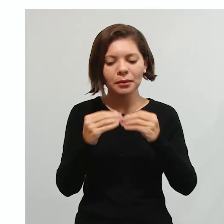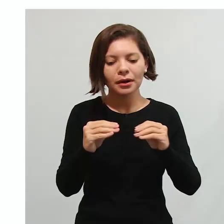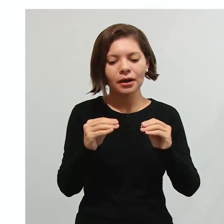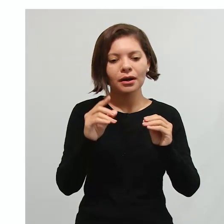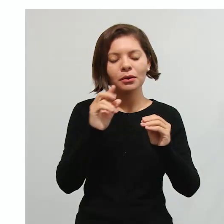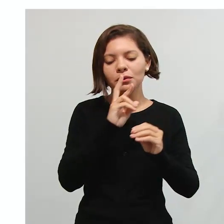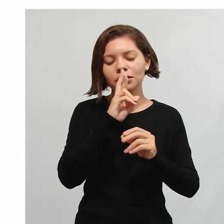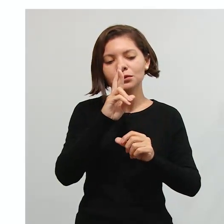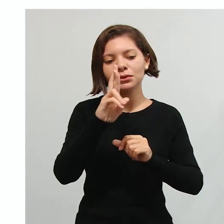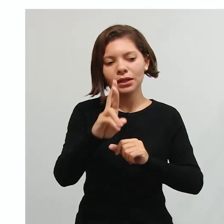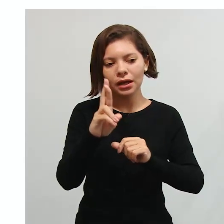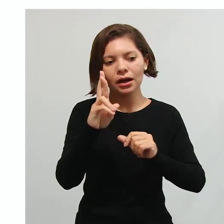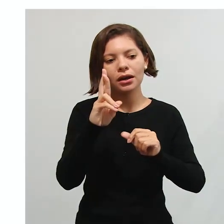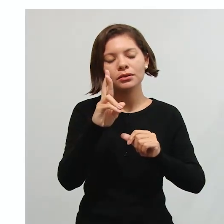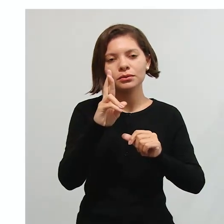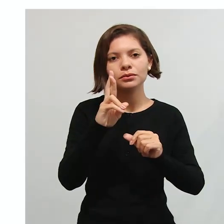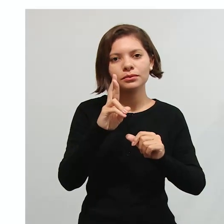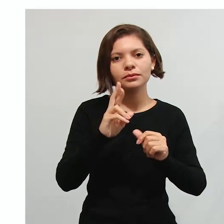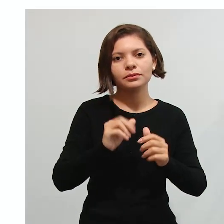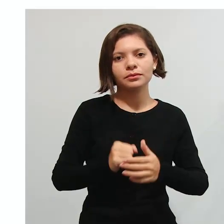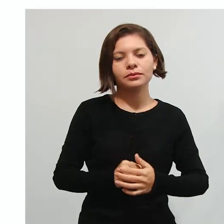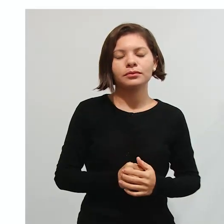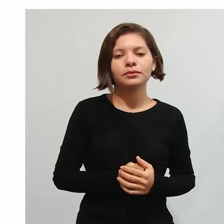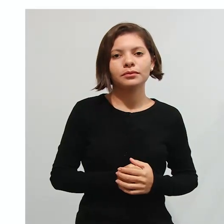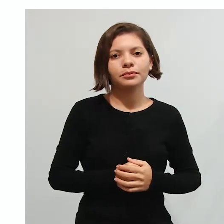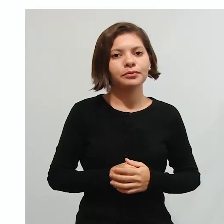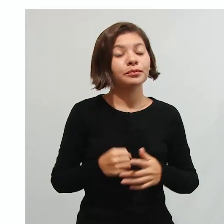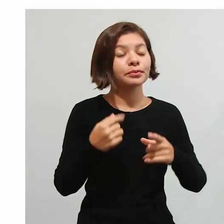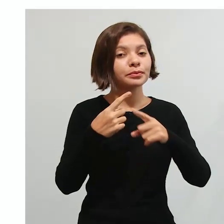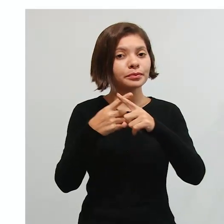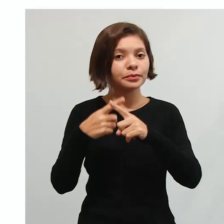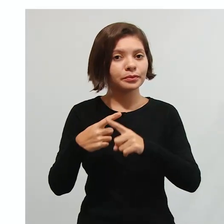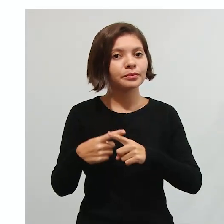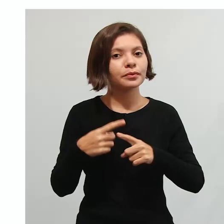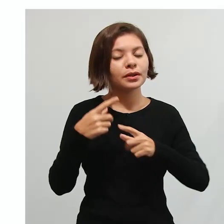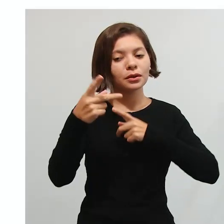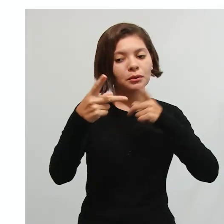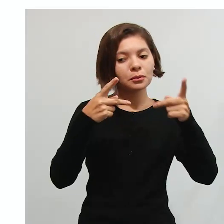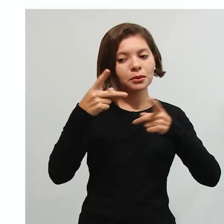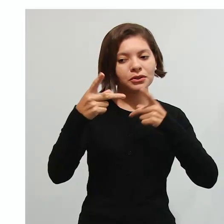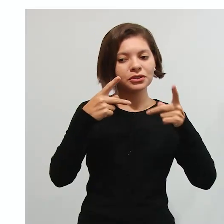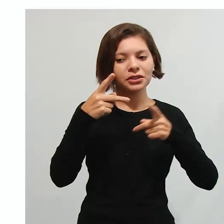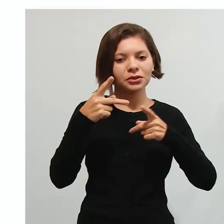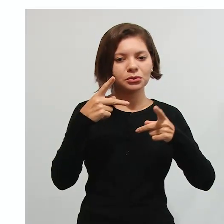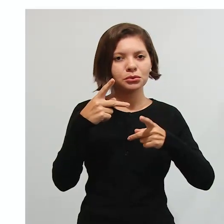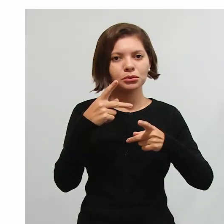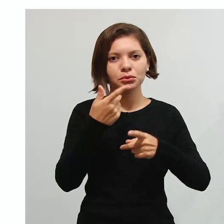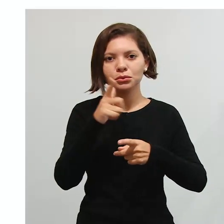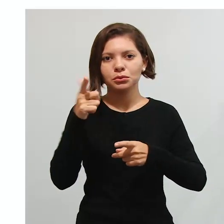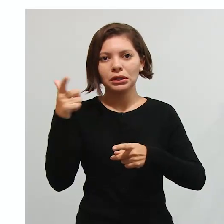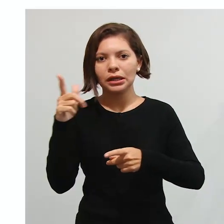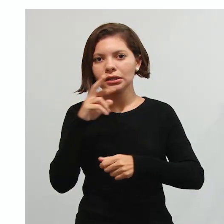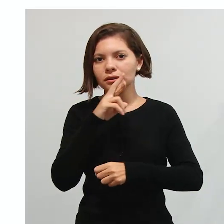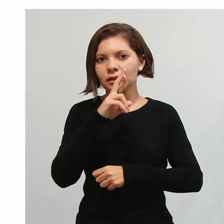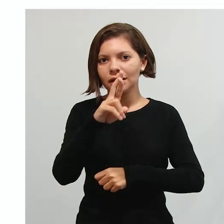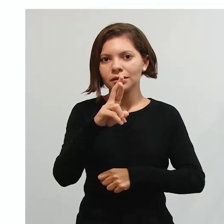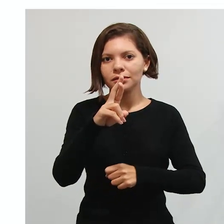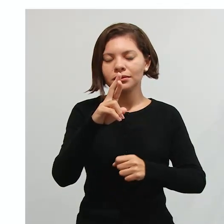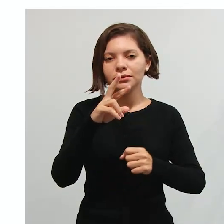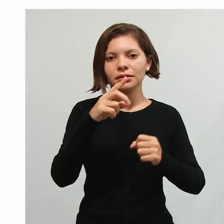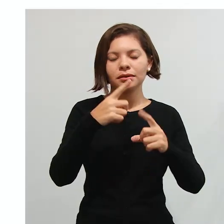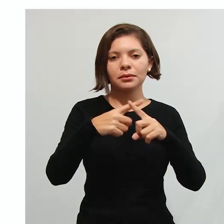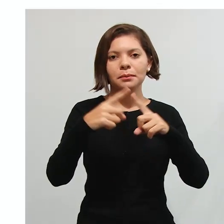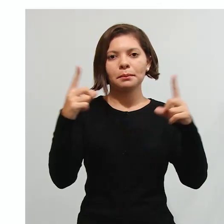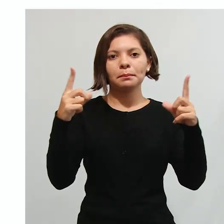dados vai colocar as os resultados né E porque no projeto você não tem os resultados né